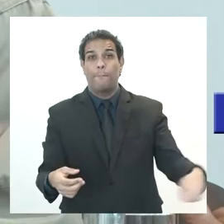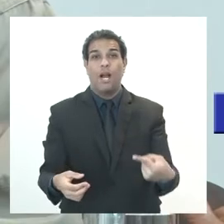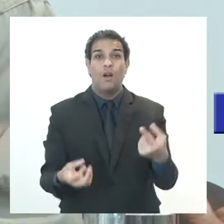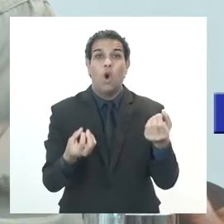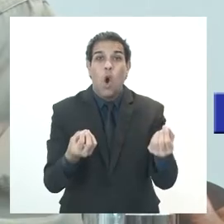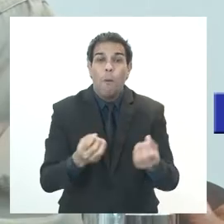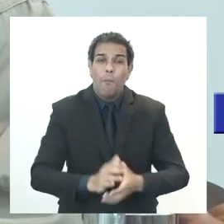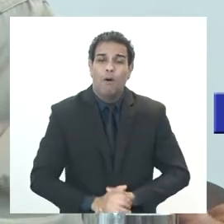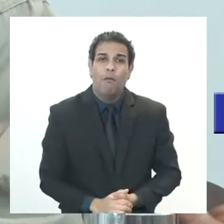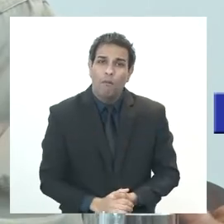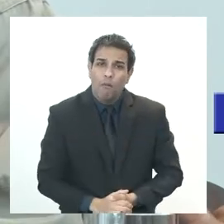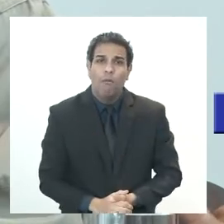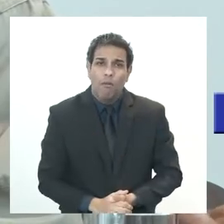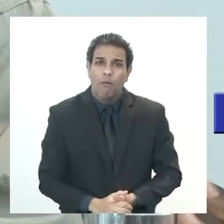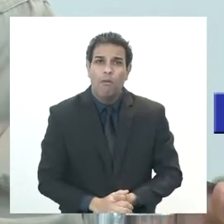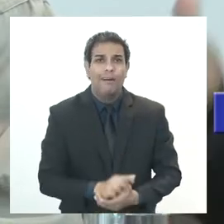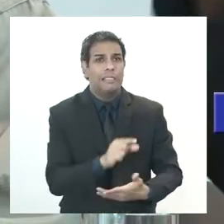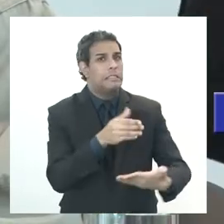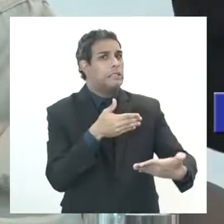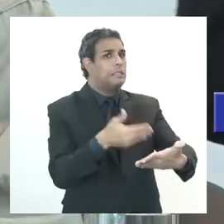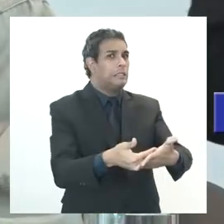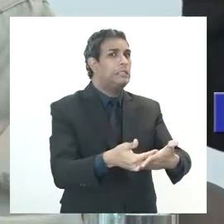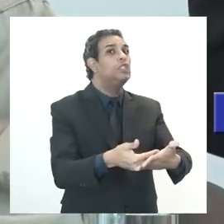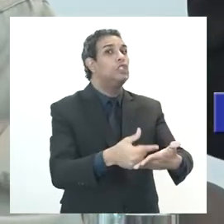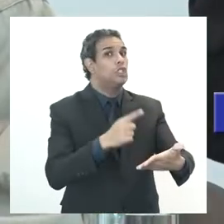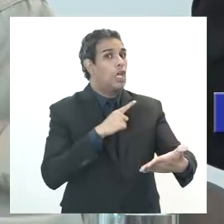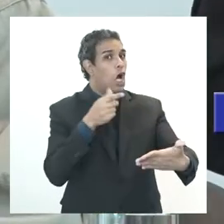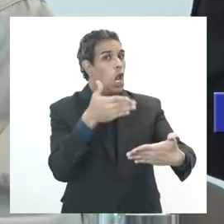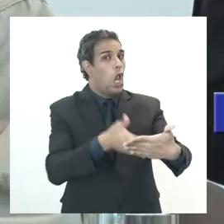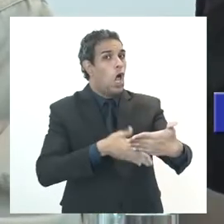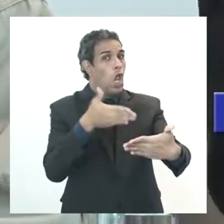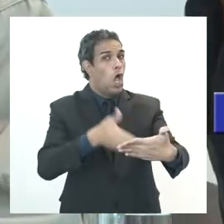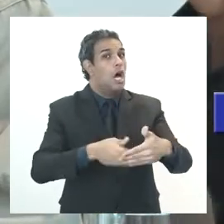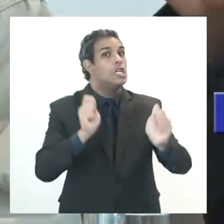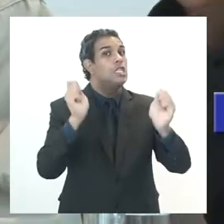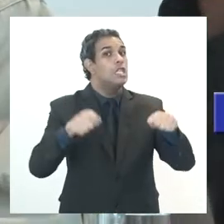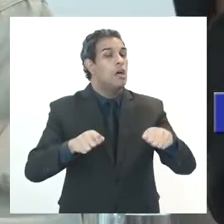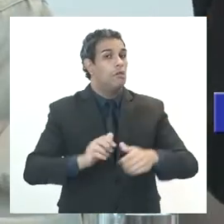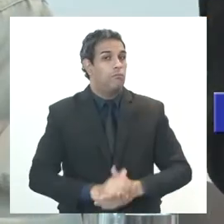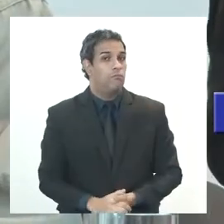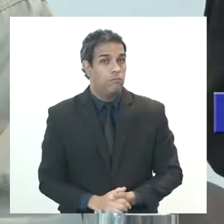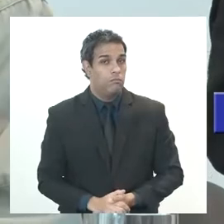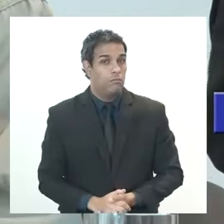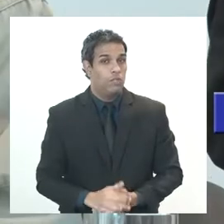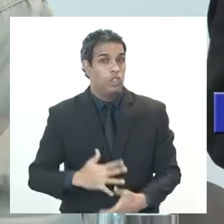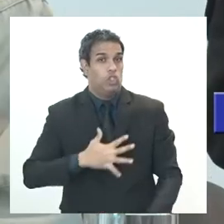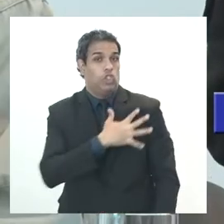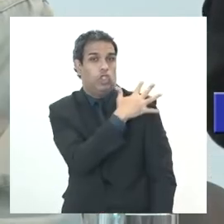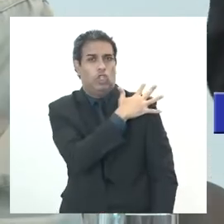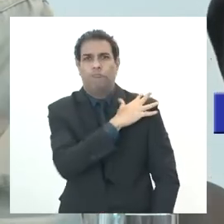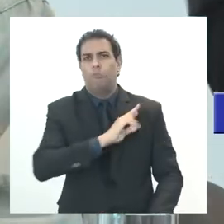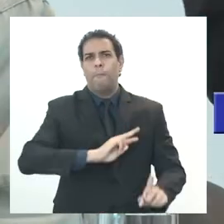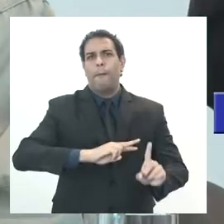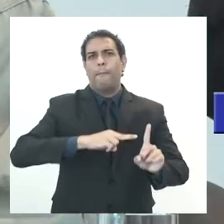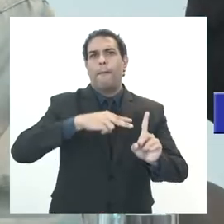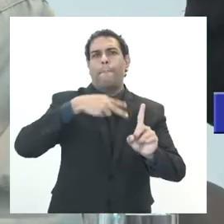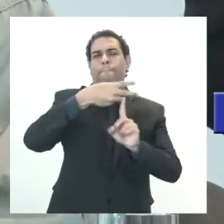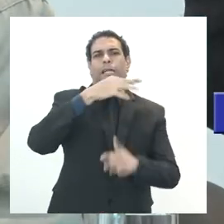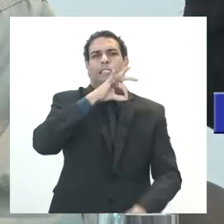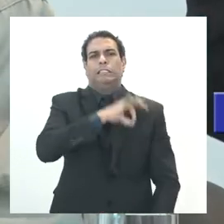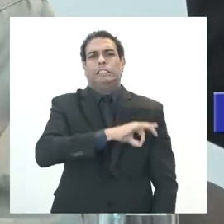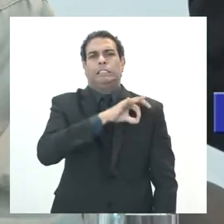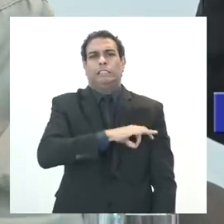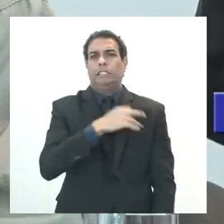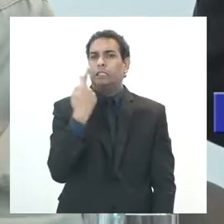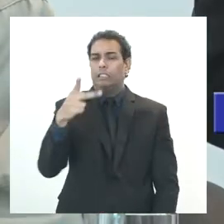Tecnicamente eles Barra no limite do que pode ganhar porque o salário de general continua e o salário